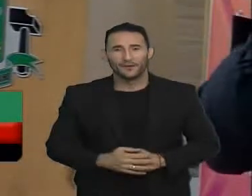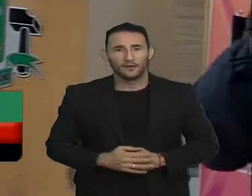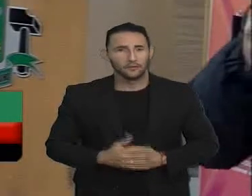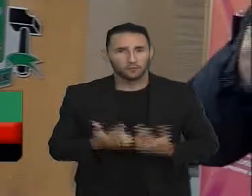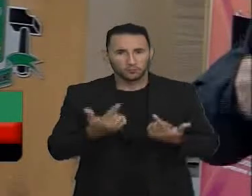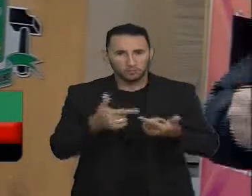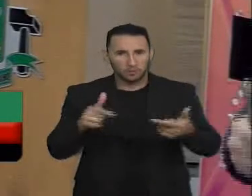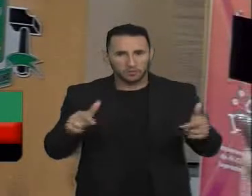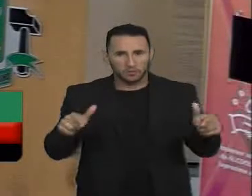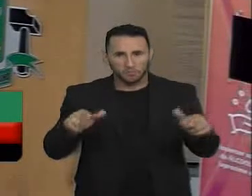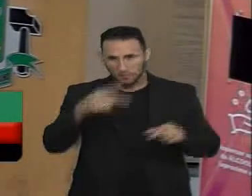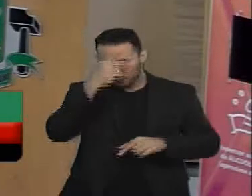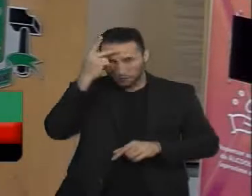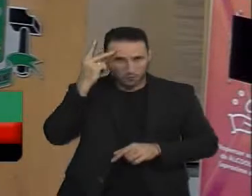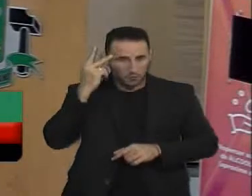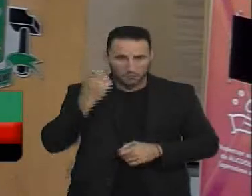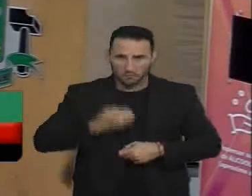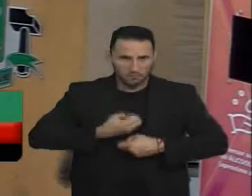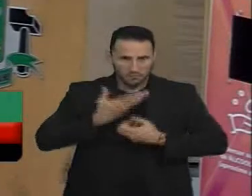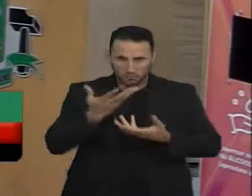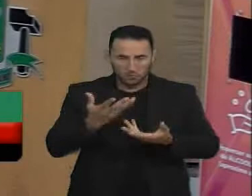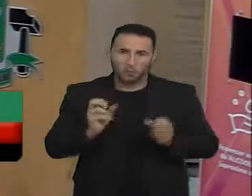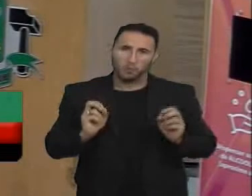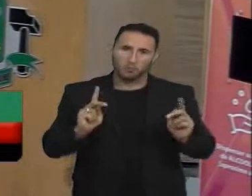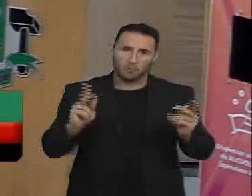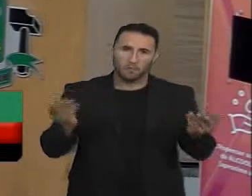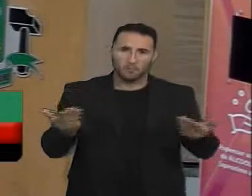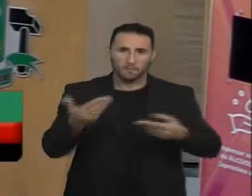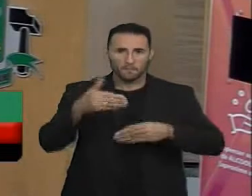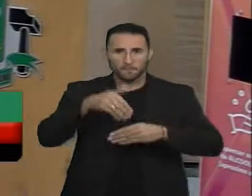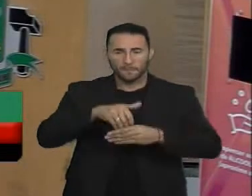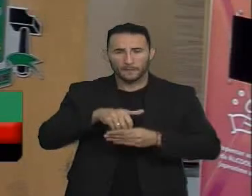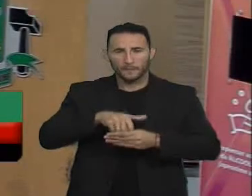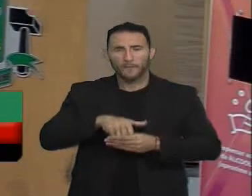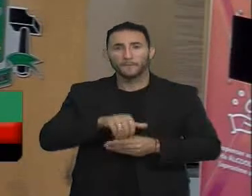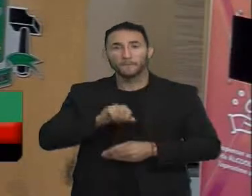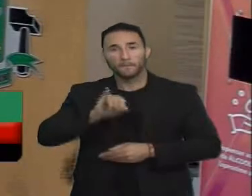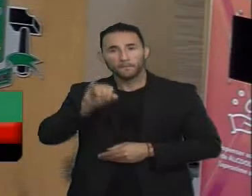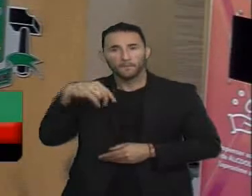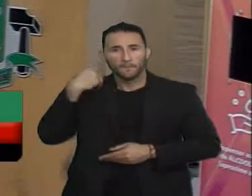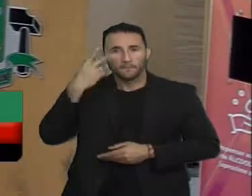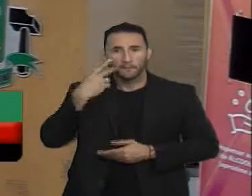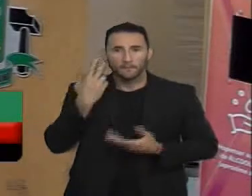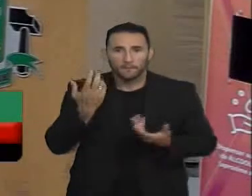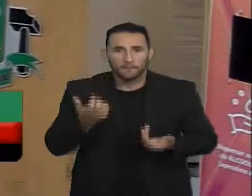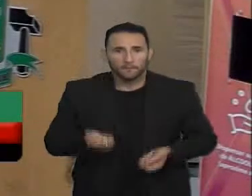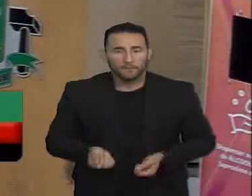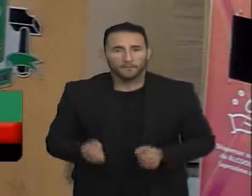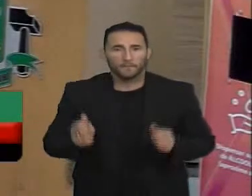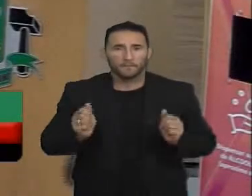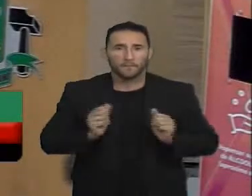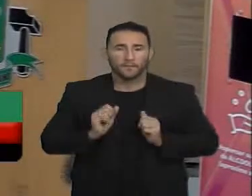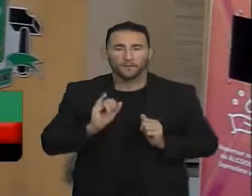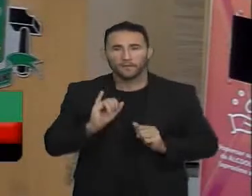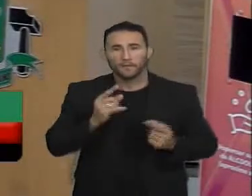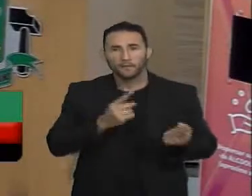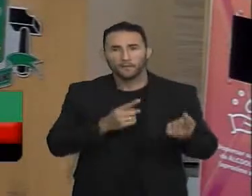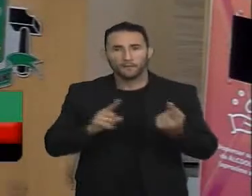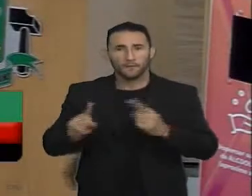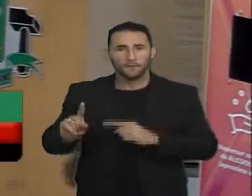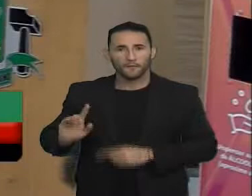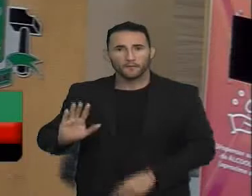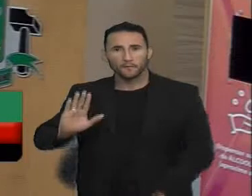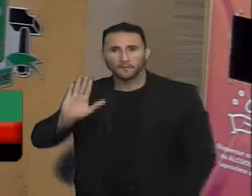Não havendo quem queira discutir, está em votação. Vereadores favoráveis permaneçam como estão. Os